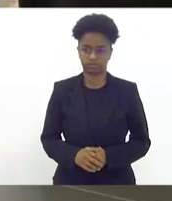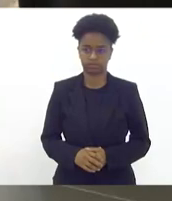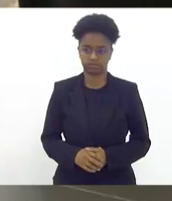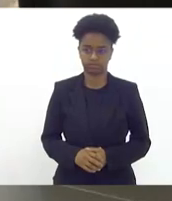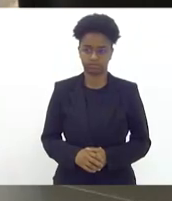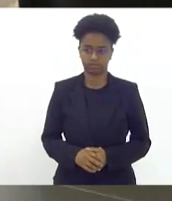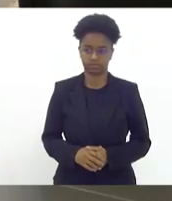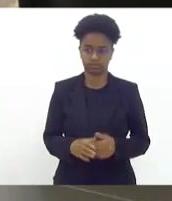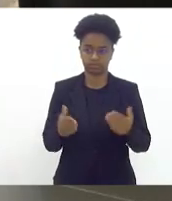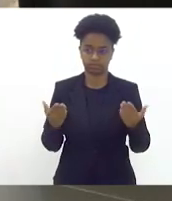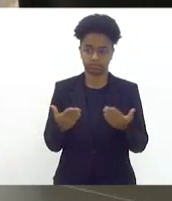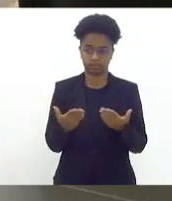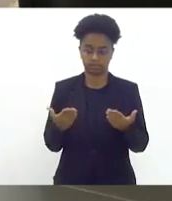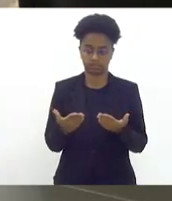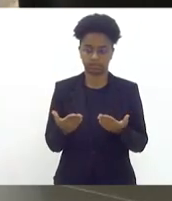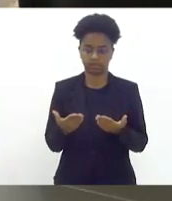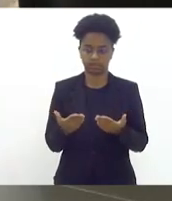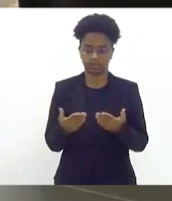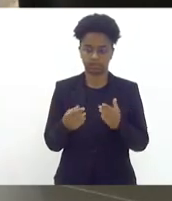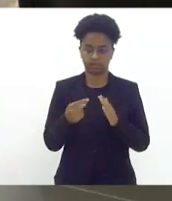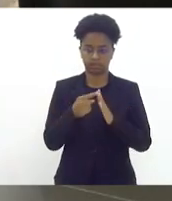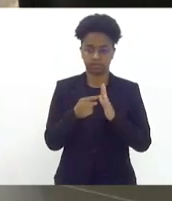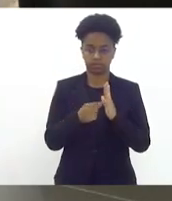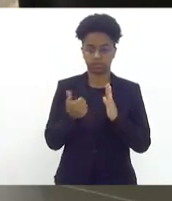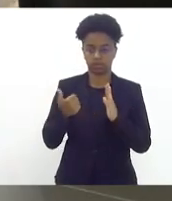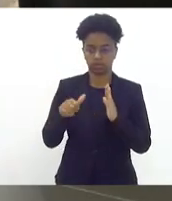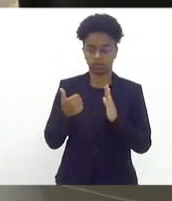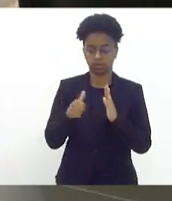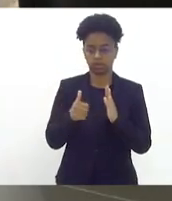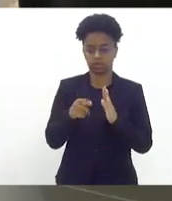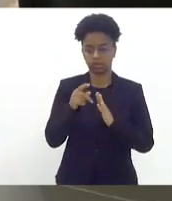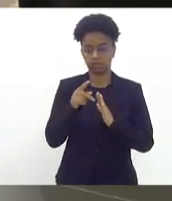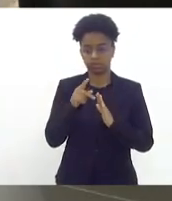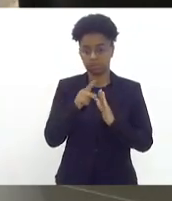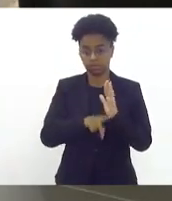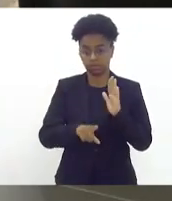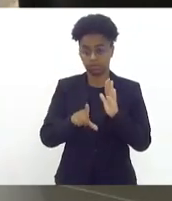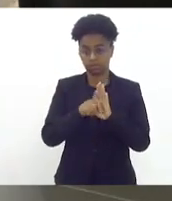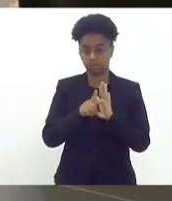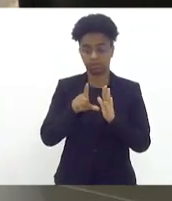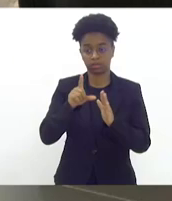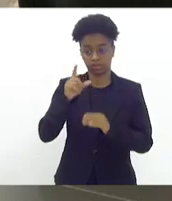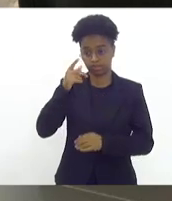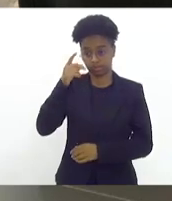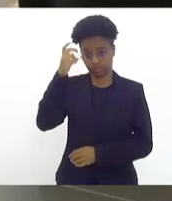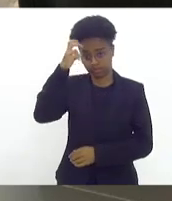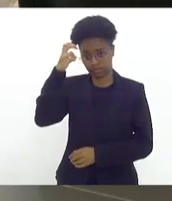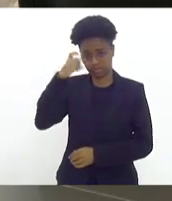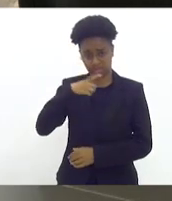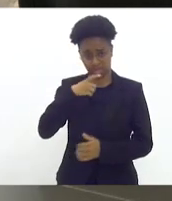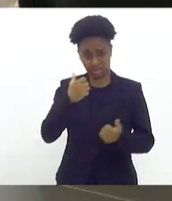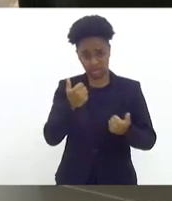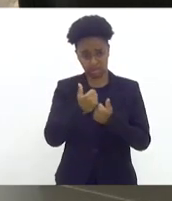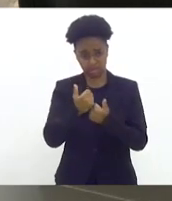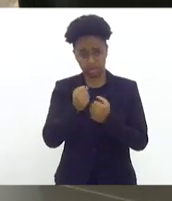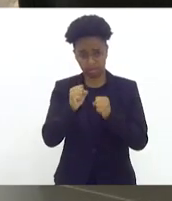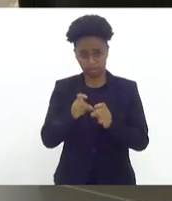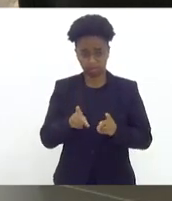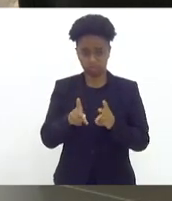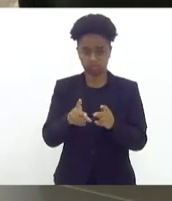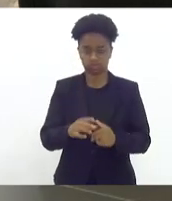Passamos ao item 11 da pauta, que são os projetos de relatoria da deputada Verônica. Alguém da assessoria da deputada Verônica aí? Pode